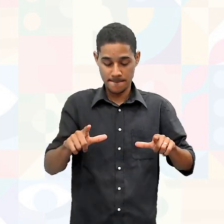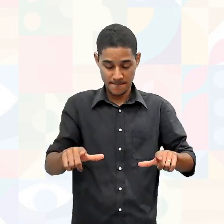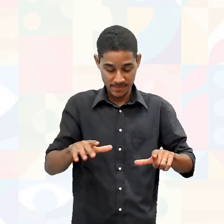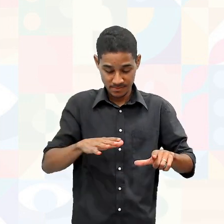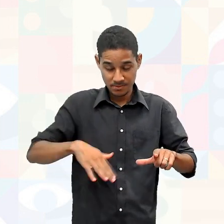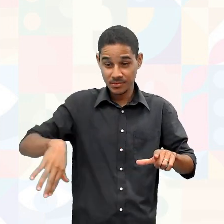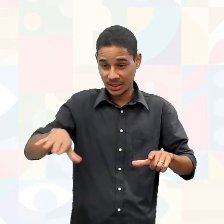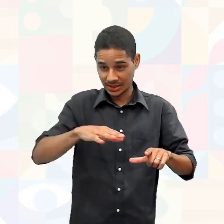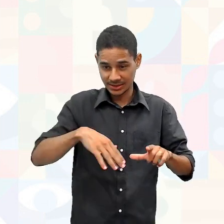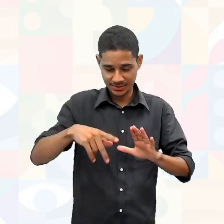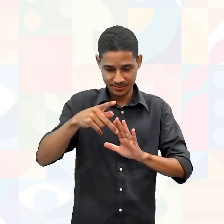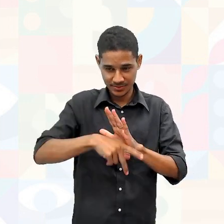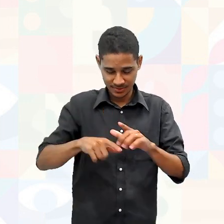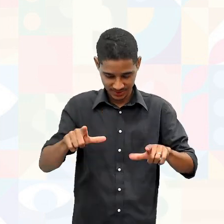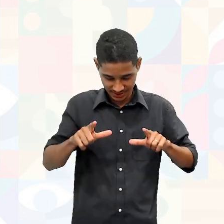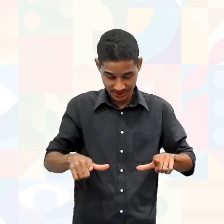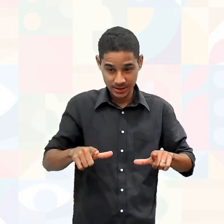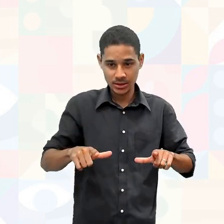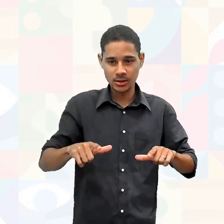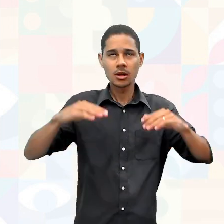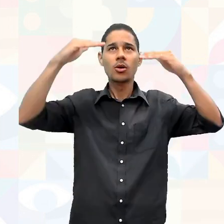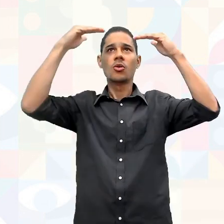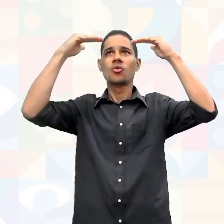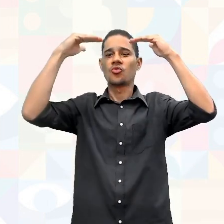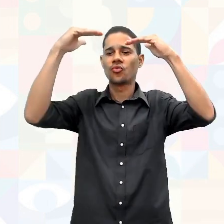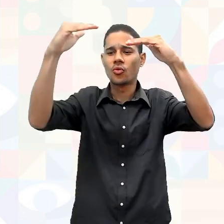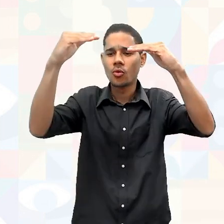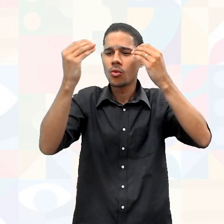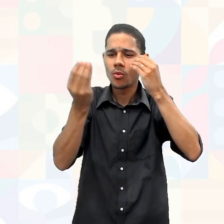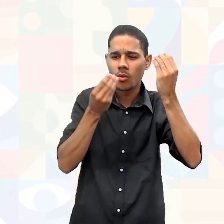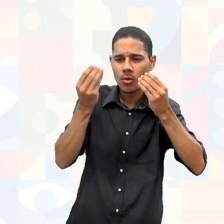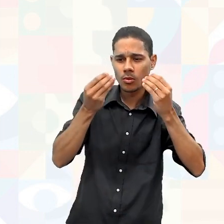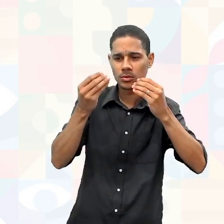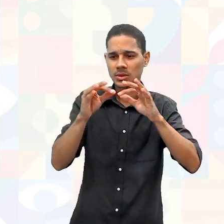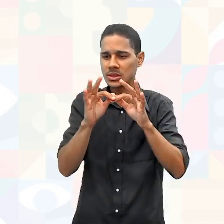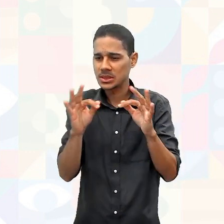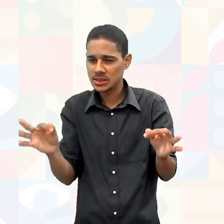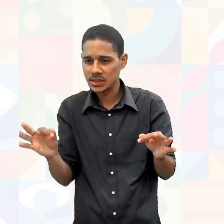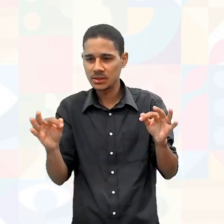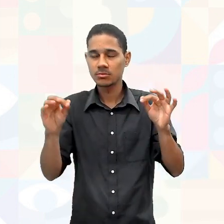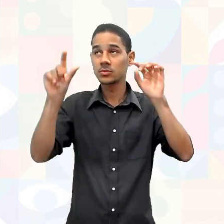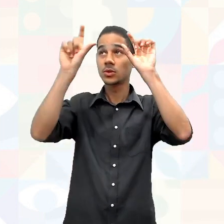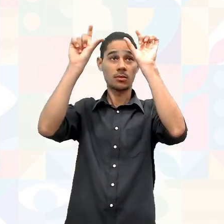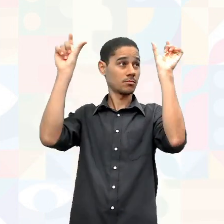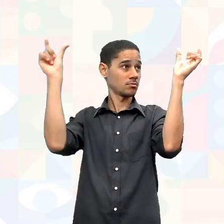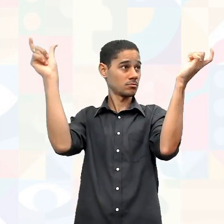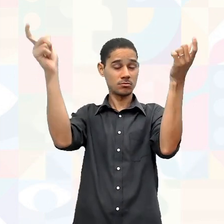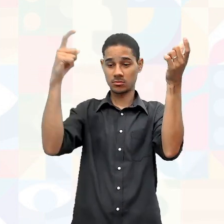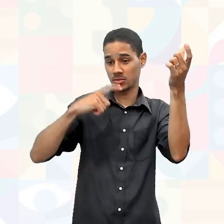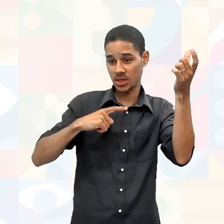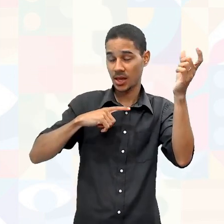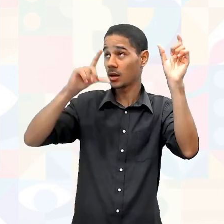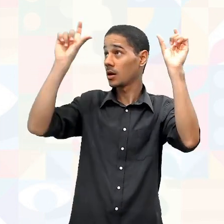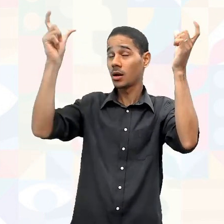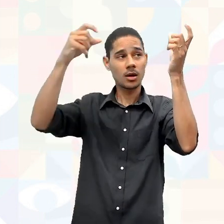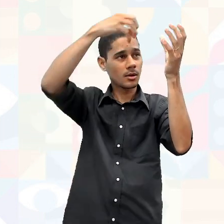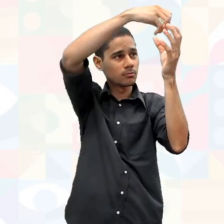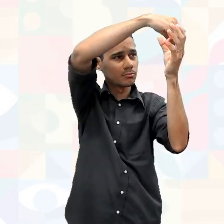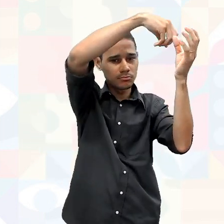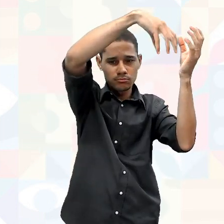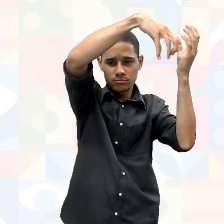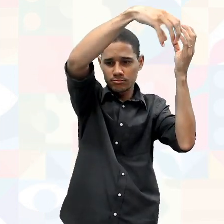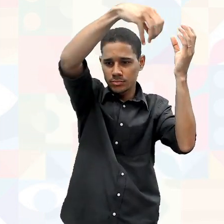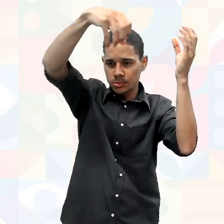precisa definir como é que vai ser esse forro. Vai ser um forro simples? Ele vai ter sanca? Ele vai ter iluminação dentro da sanca? Como é que